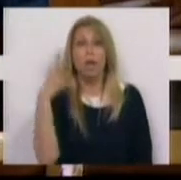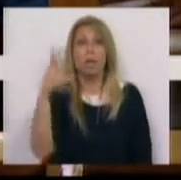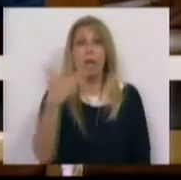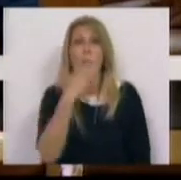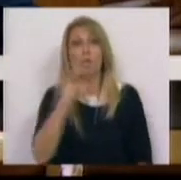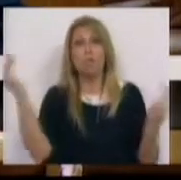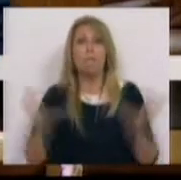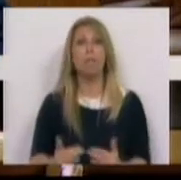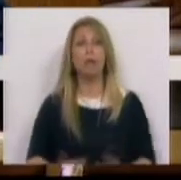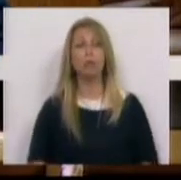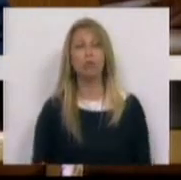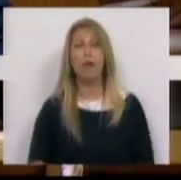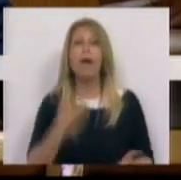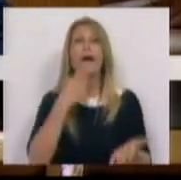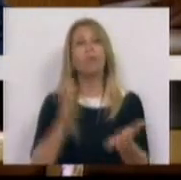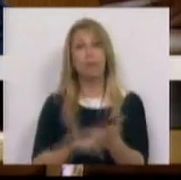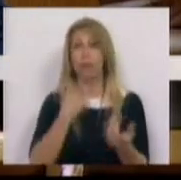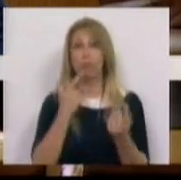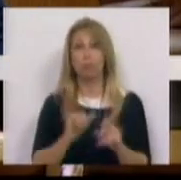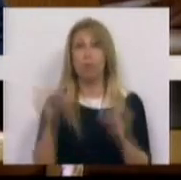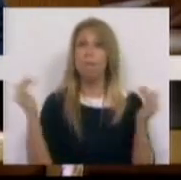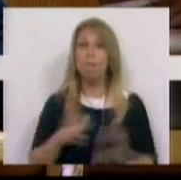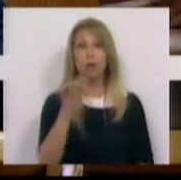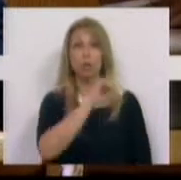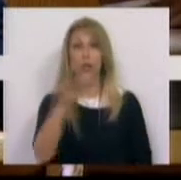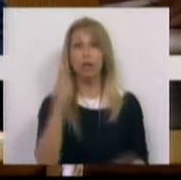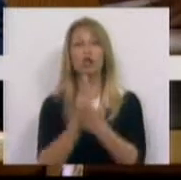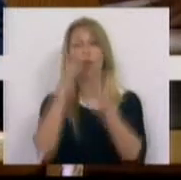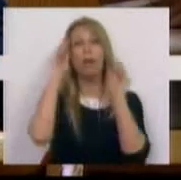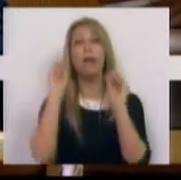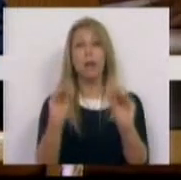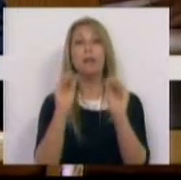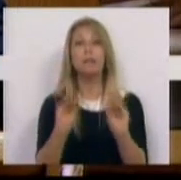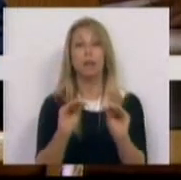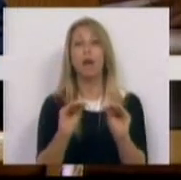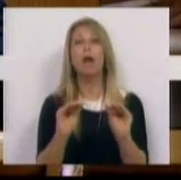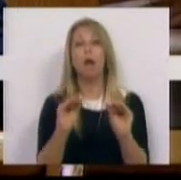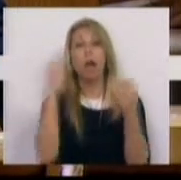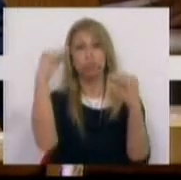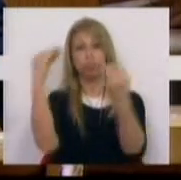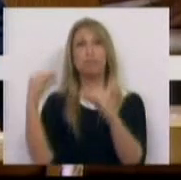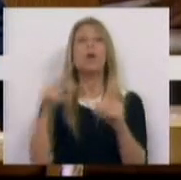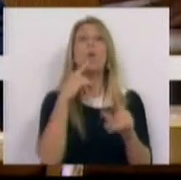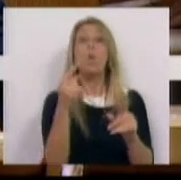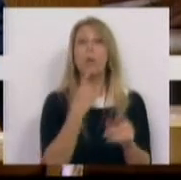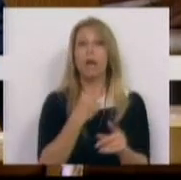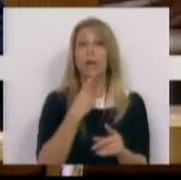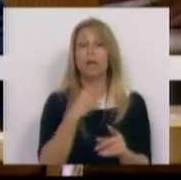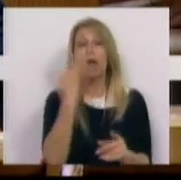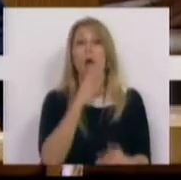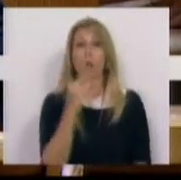não pode haver menos 200 escolas a ensinar inglês aos alunos do 3º e 4º